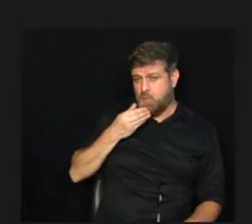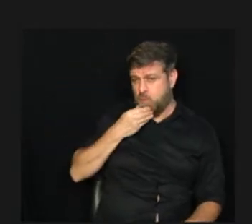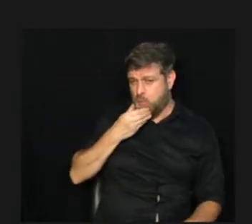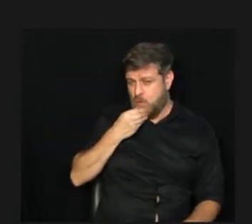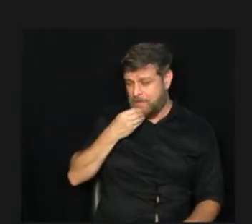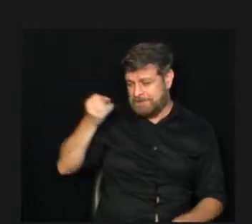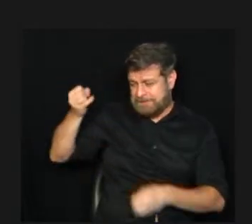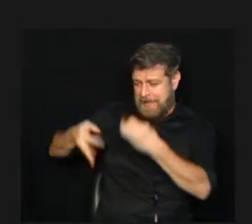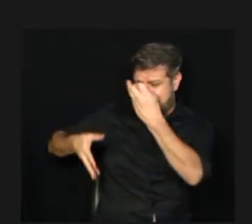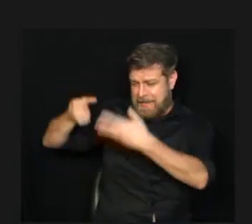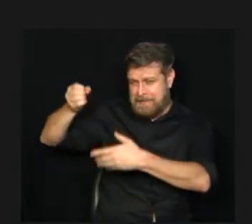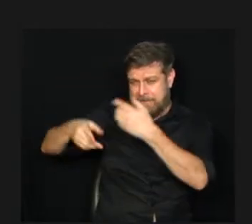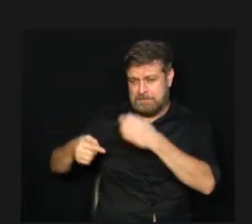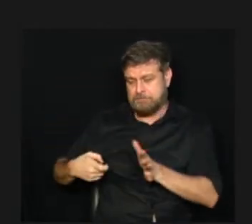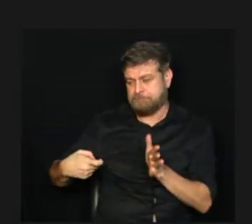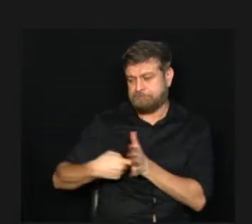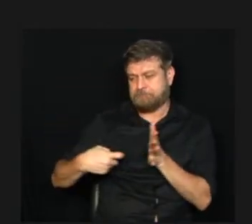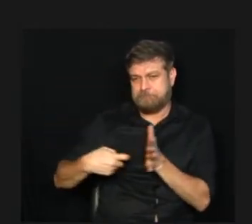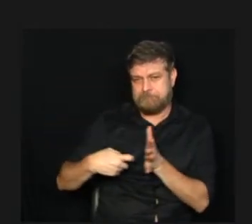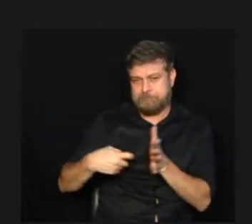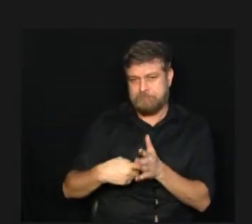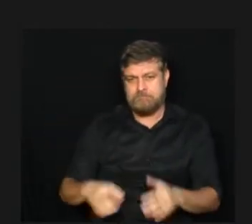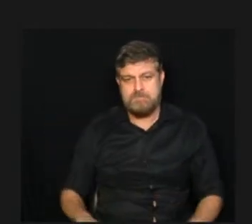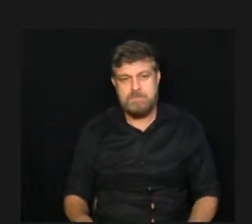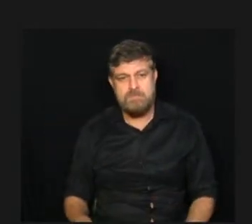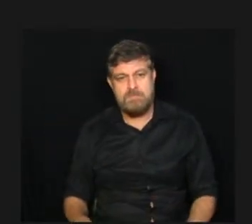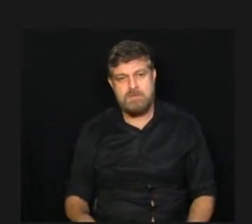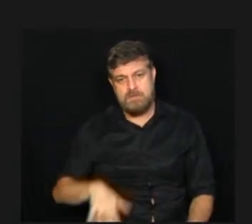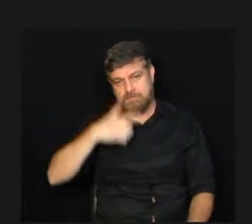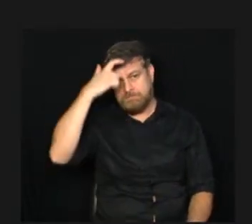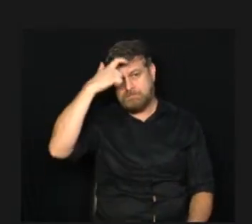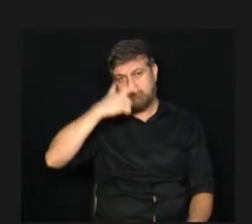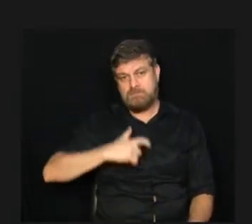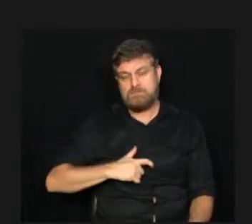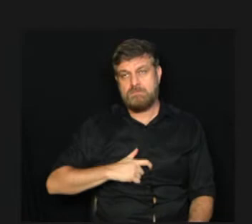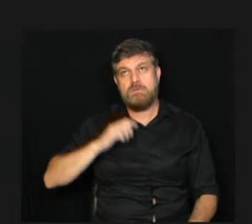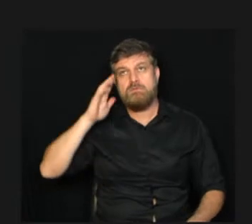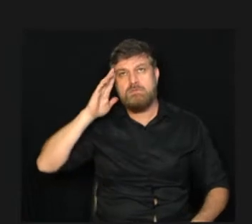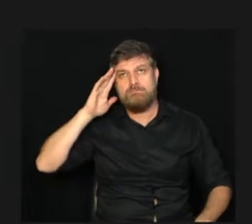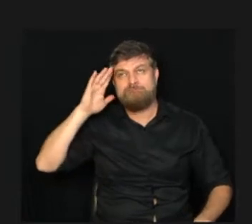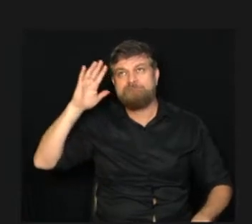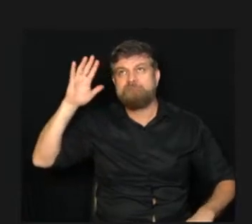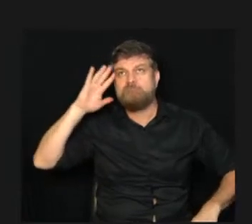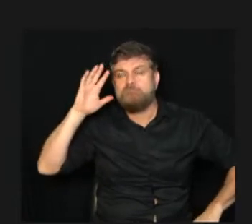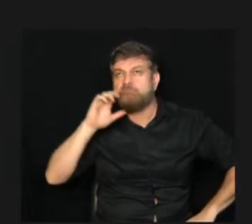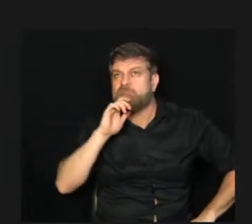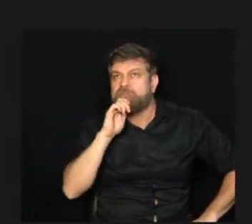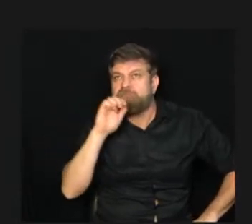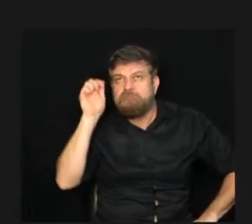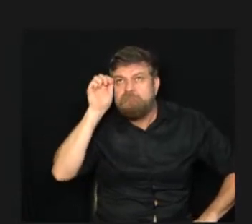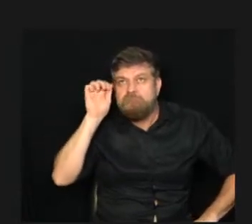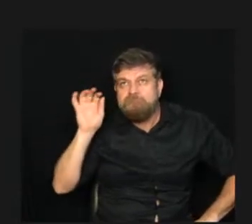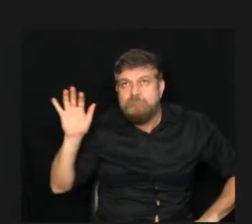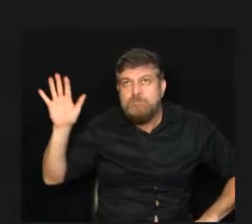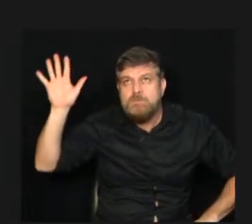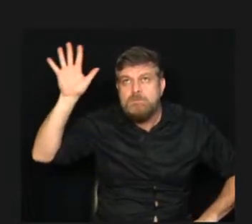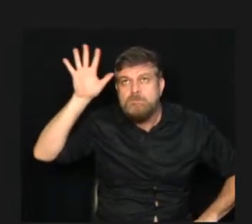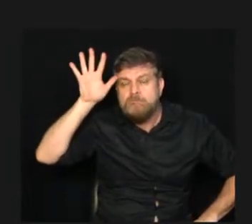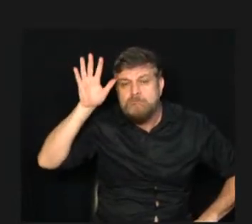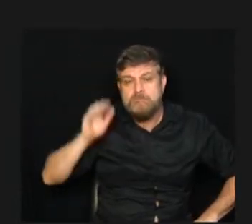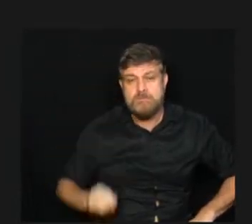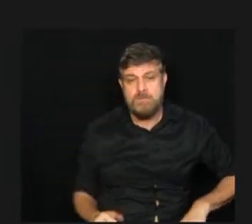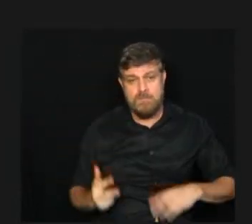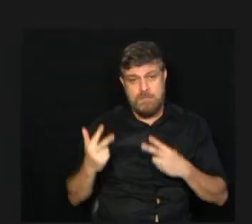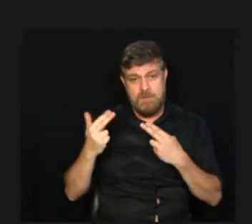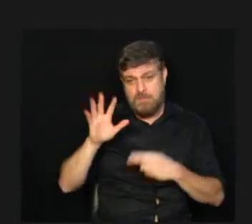trouxe. E daí eu fico aqui imaginando quando o Tiago,